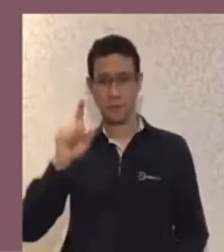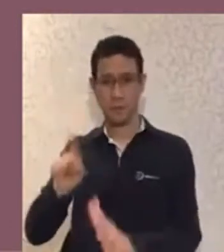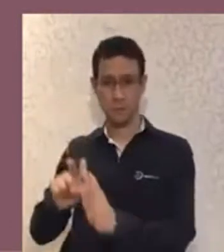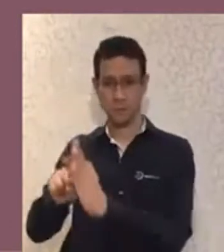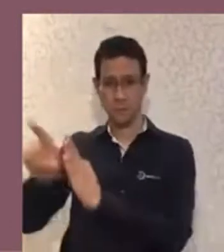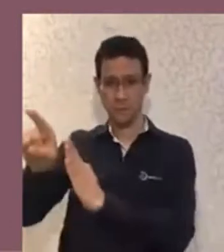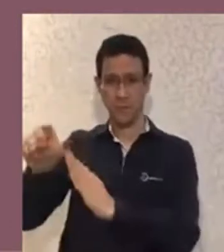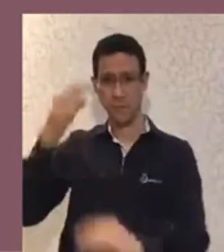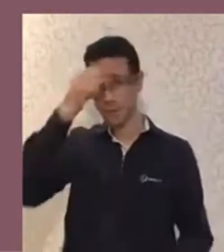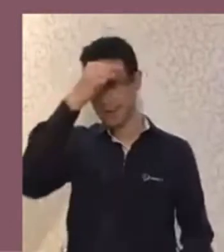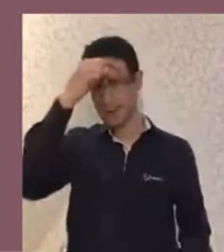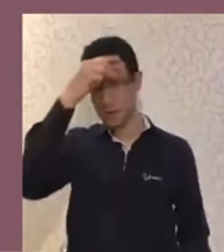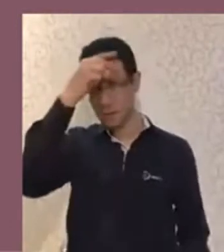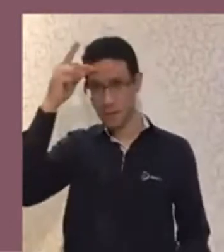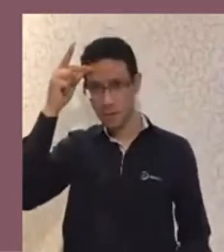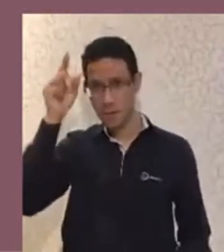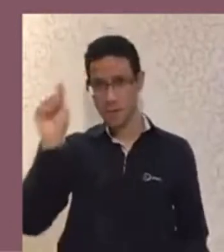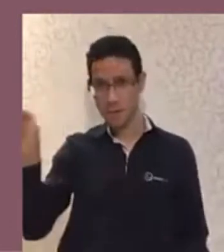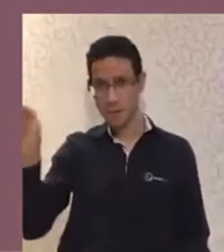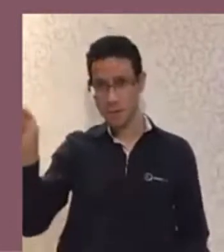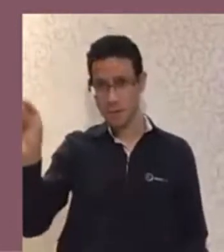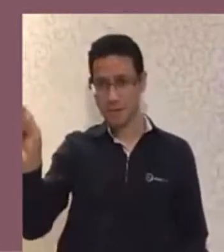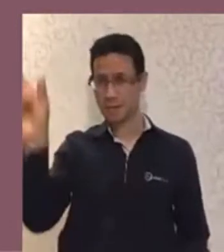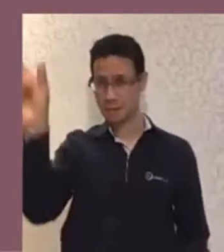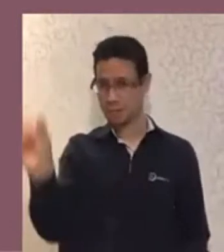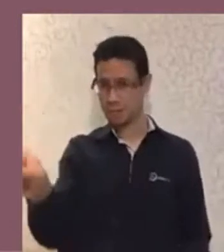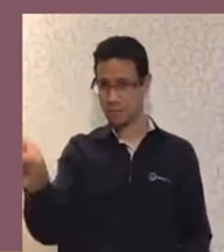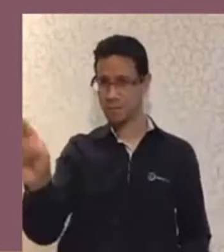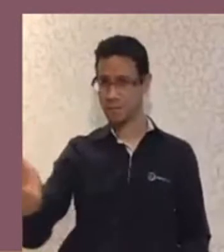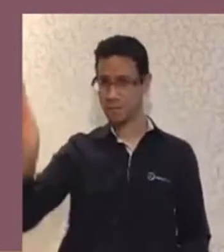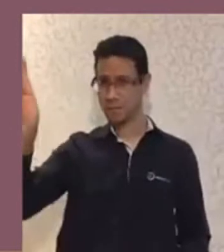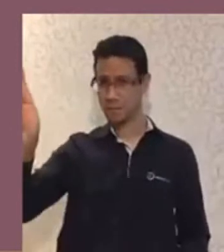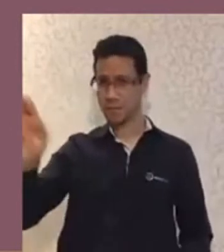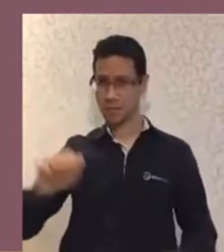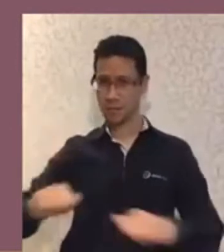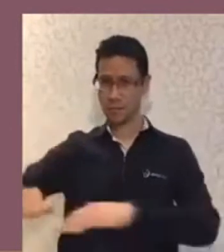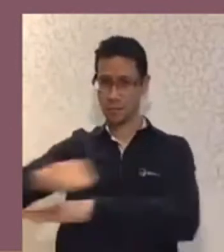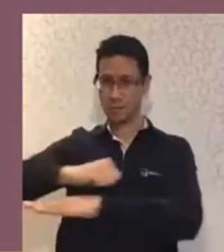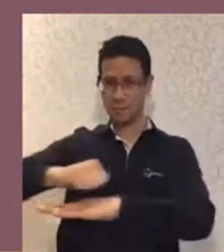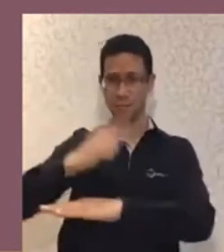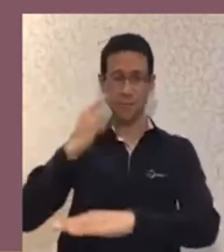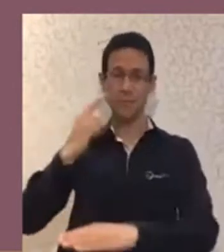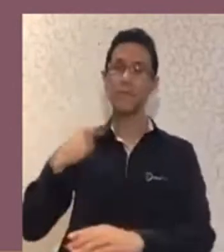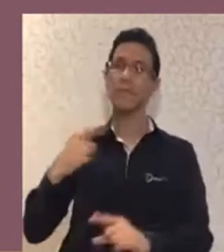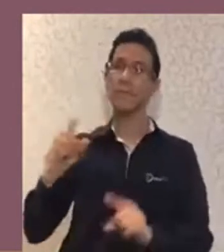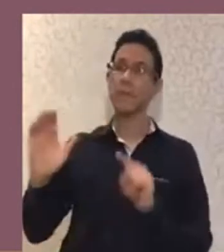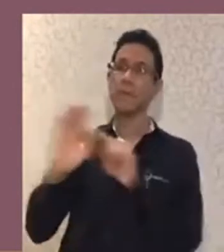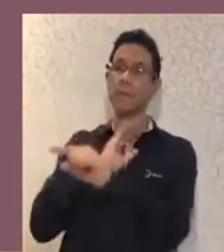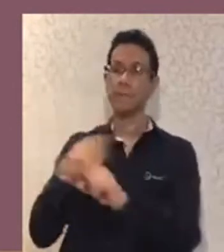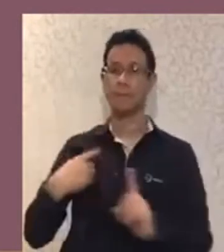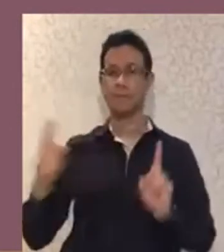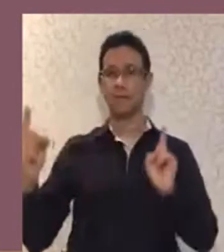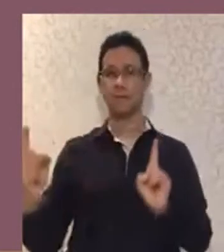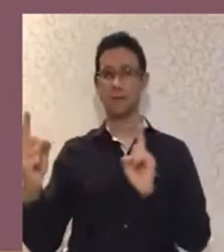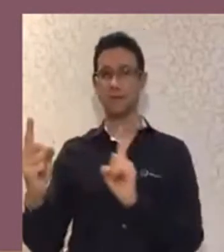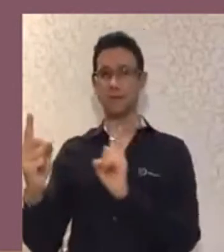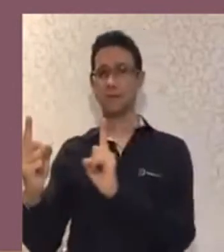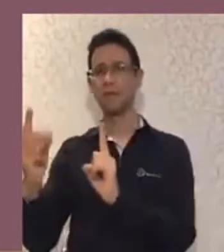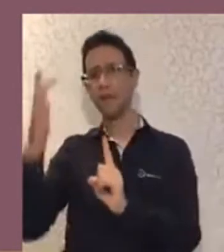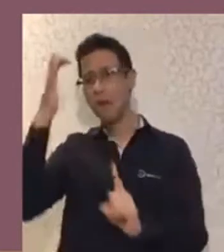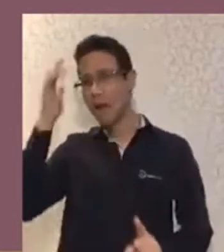que fazia a limpeza, por que quando a gente passa, porque quando eu passo, eu vejo que tu baixas os